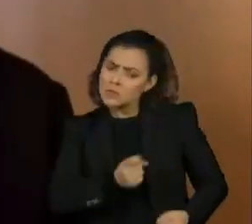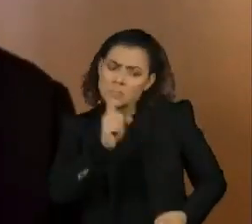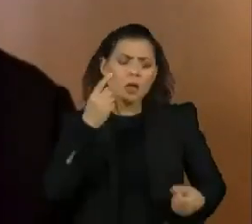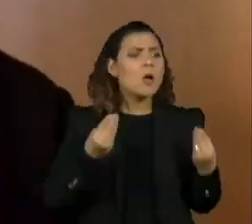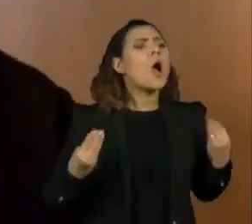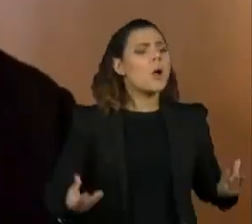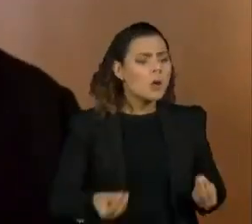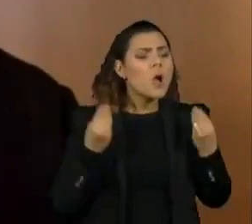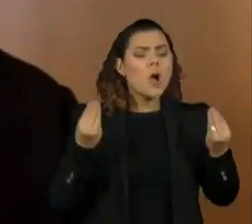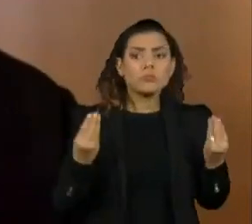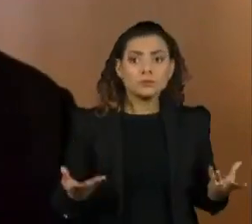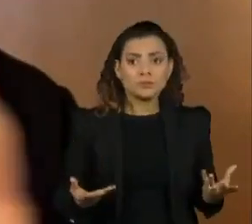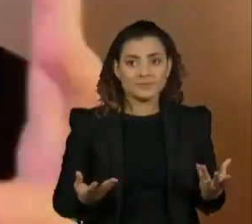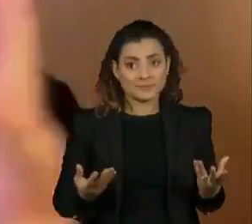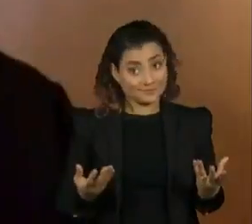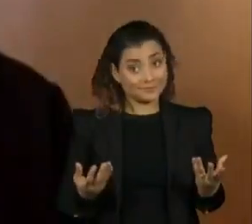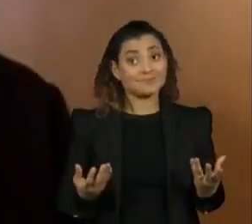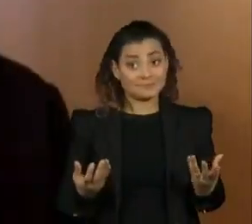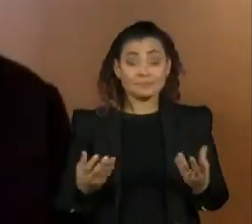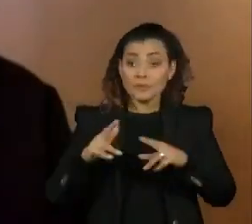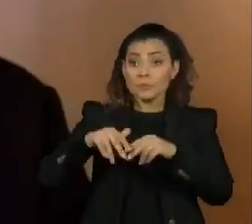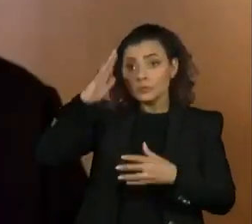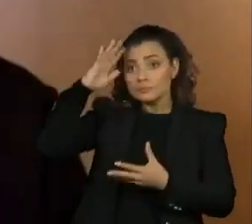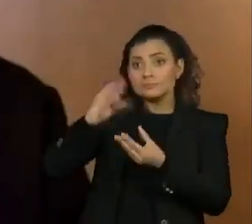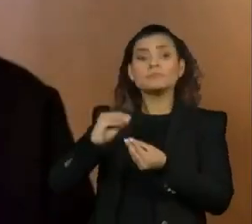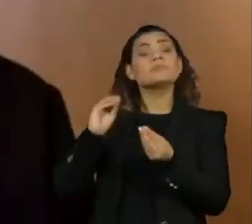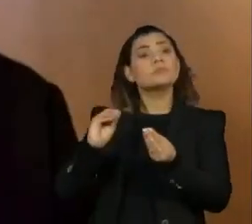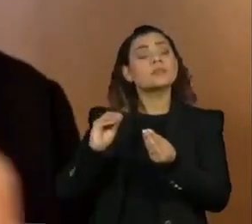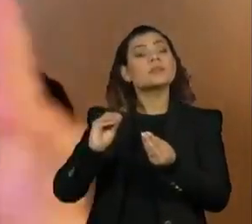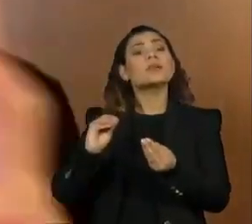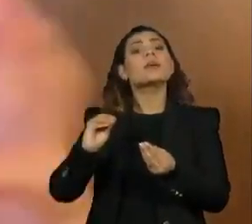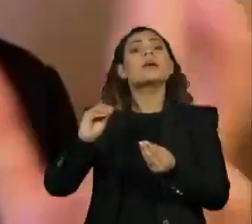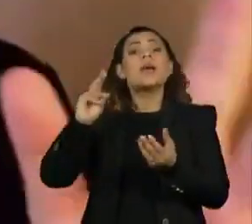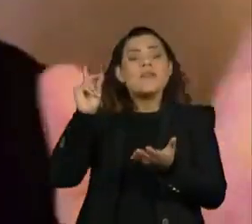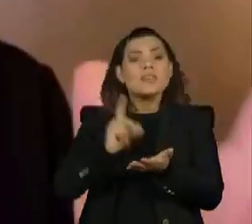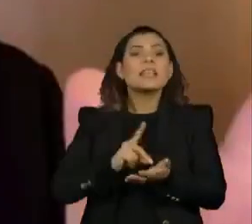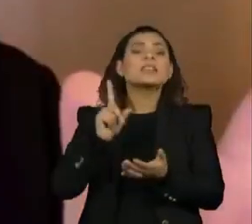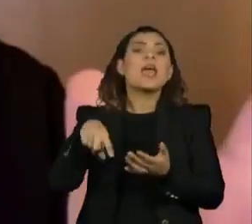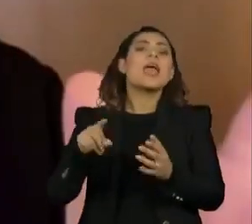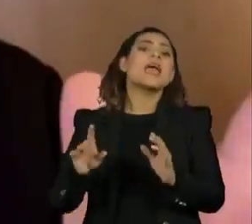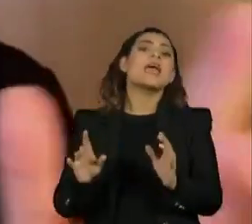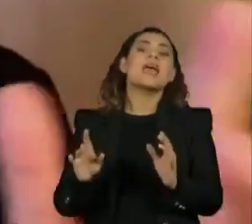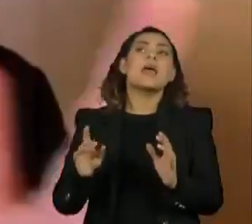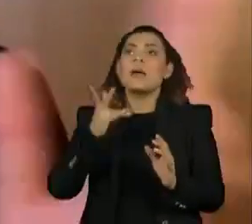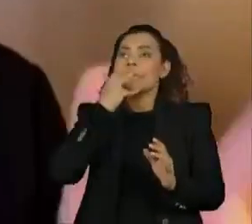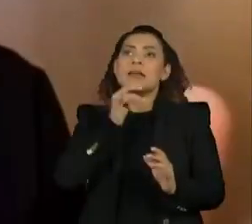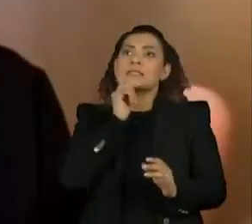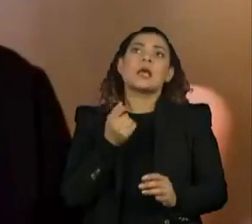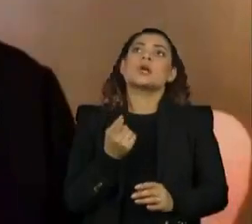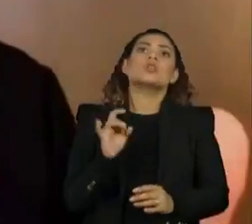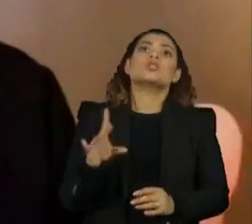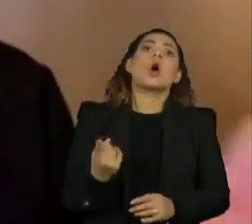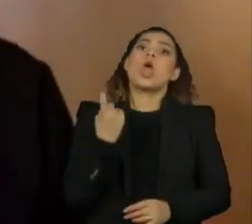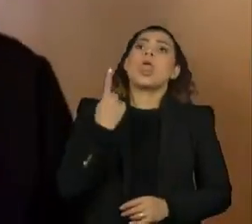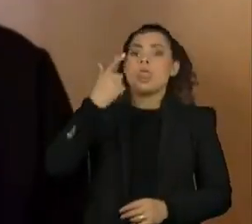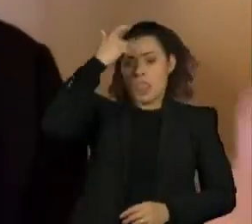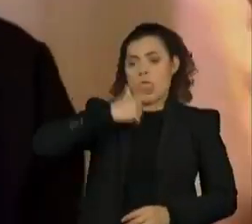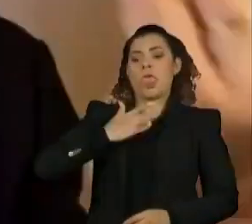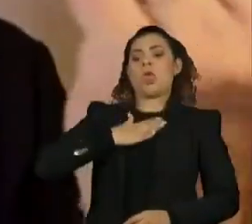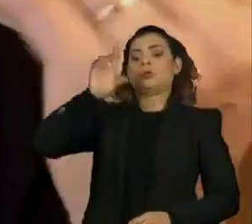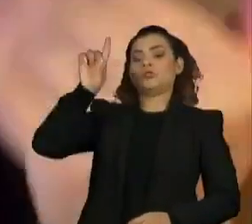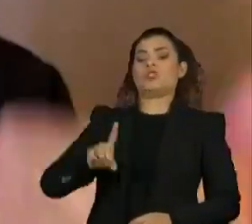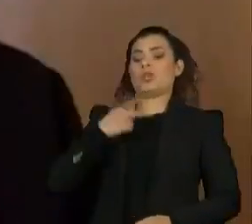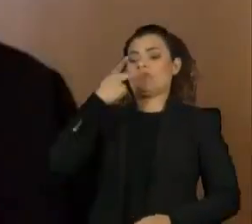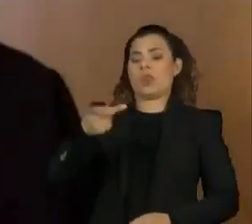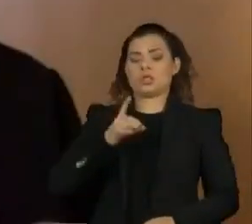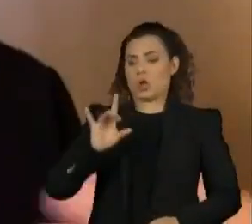assim. E o que eu entendo é que o lugar de fala ele não reivindica exclusividade de nada, só eu tenho o direito de falar. Ele